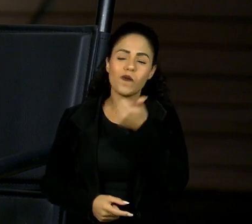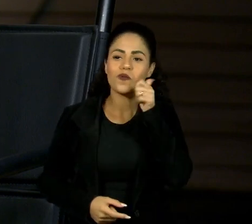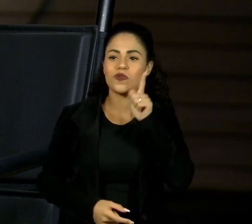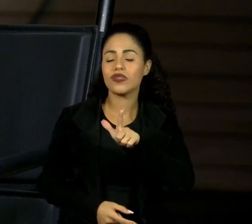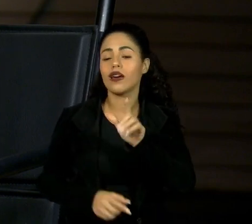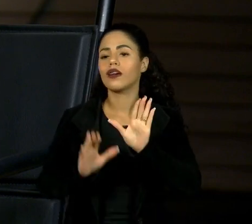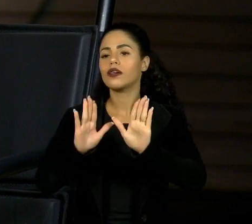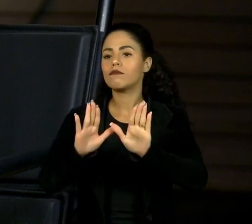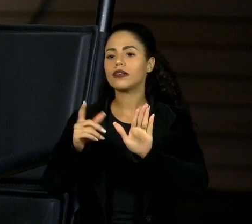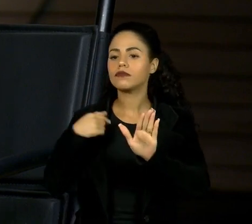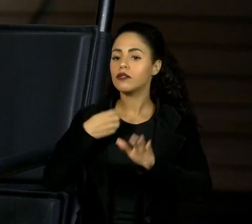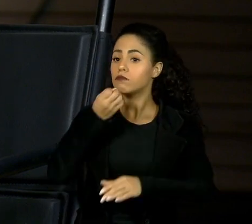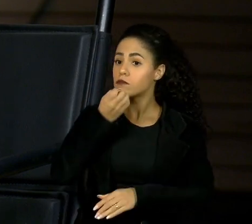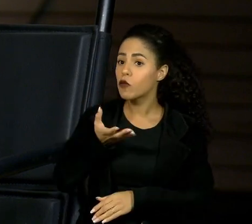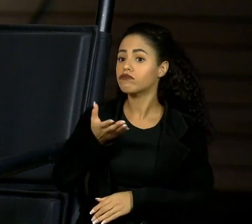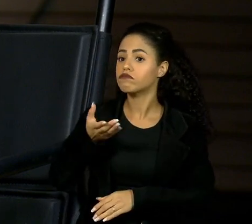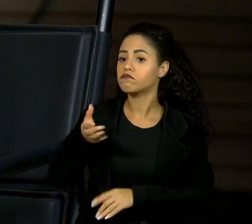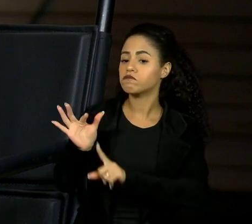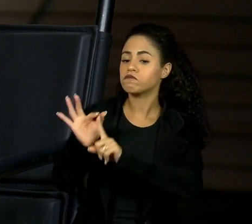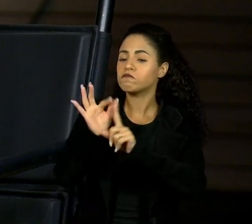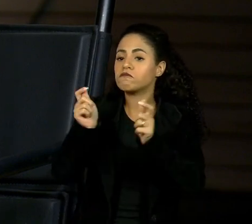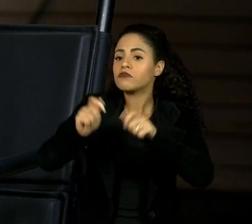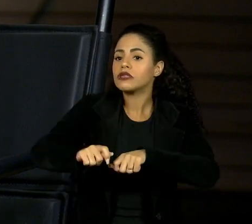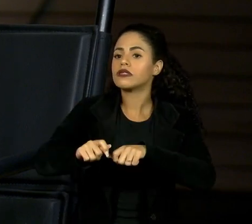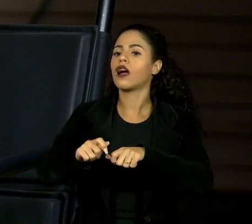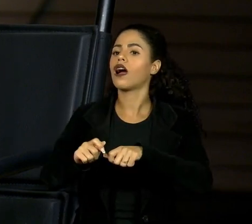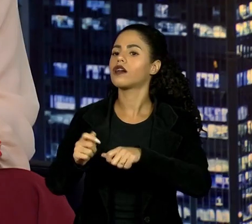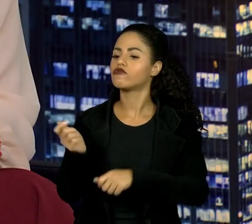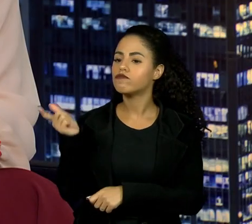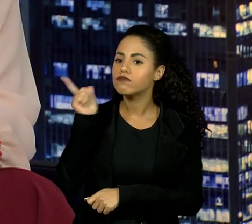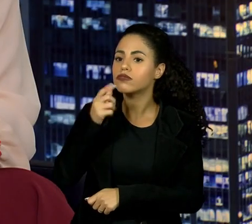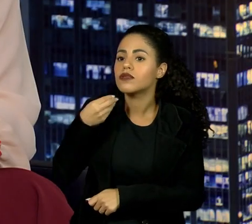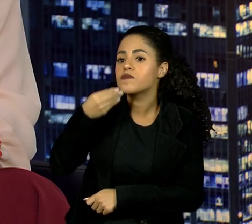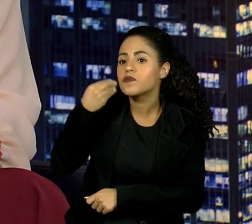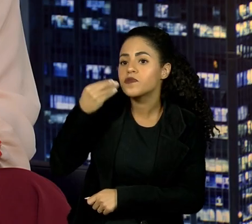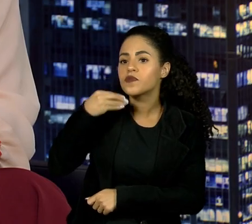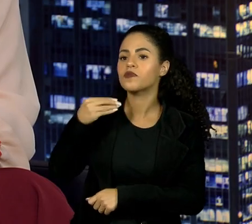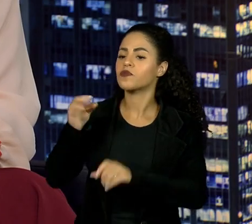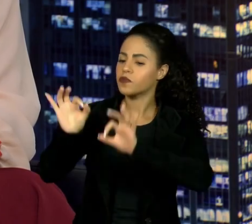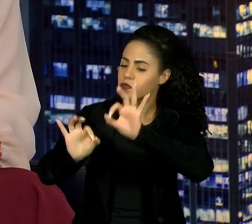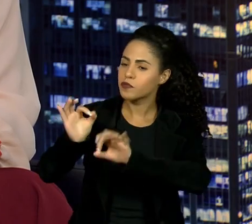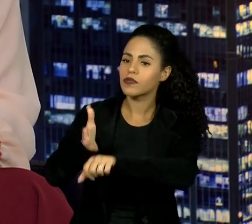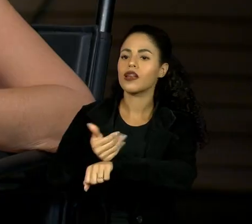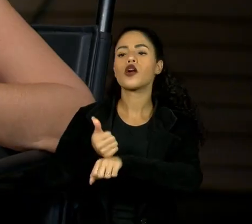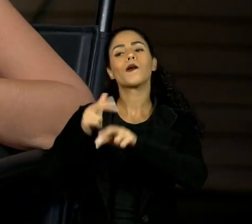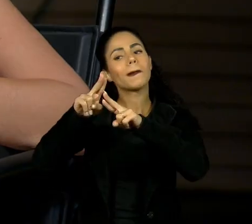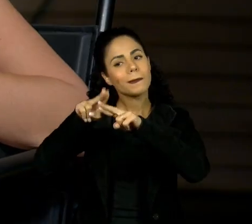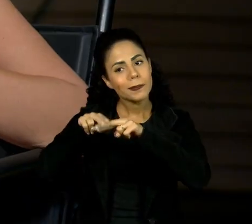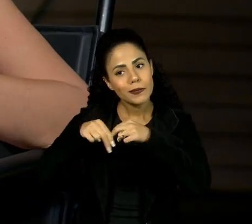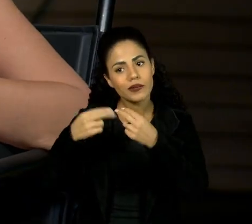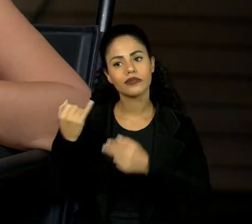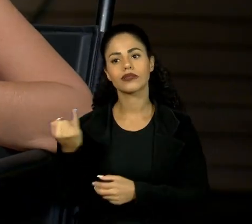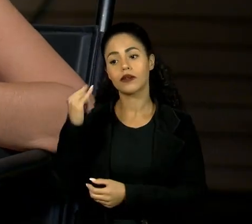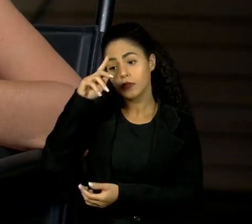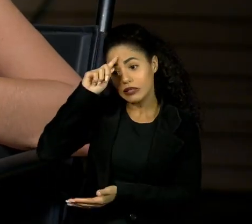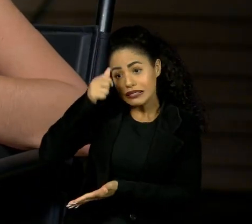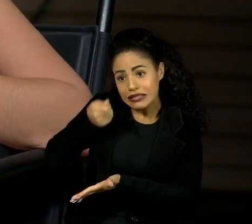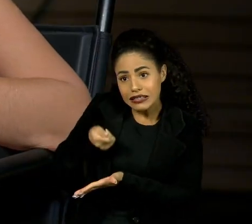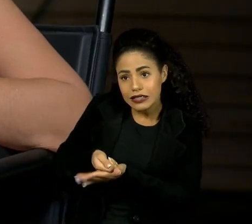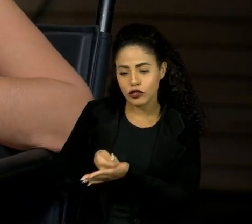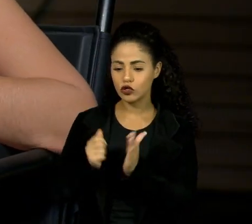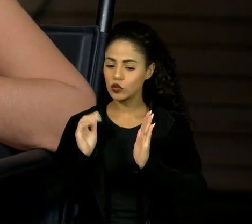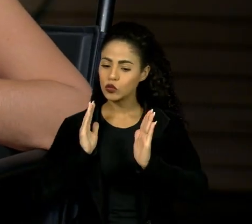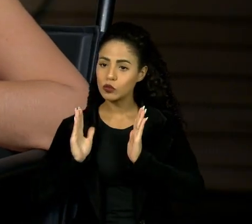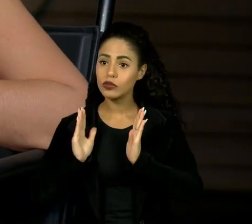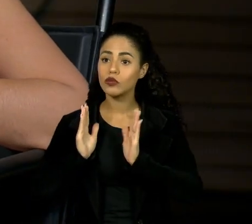mas trazer uma excelente opção. Então, uma melhor chance. Esse é o fundamento do planejamento. Por isso que é super importante tomar essa decisão